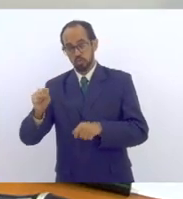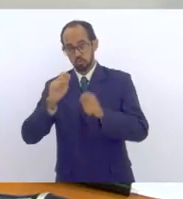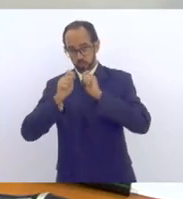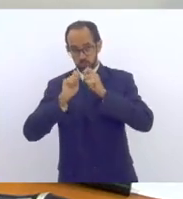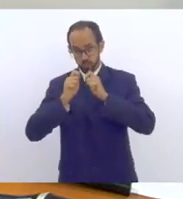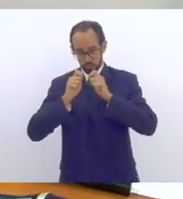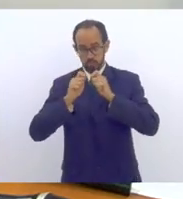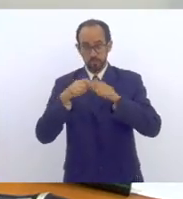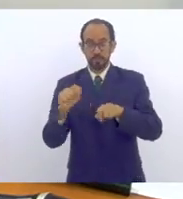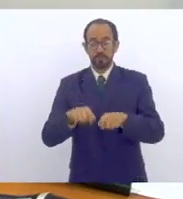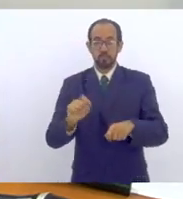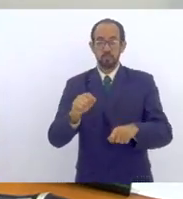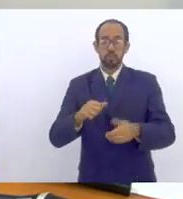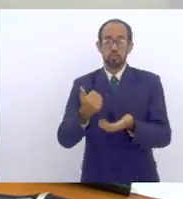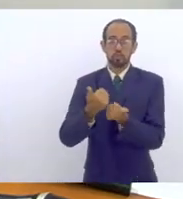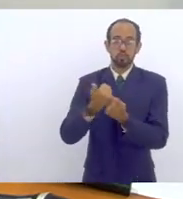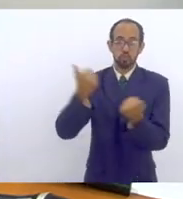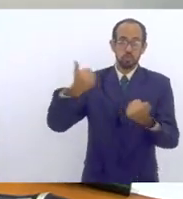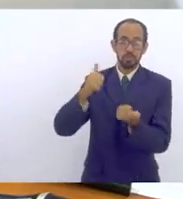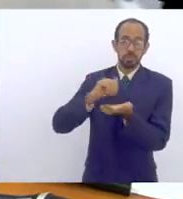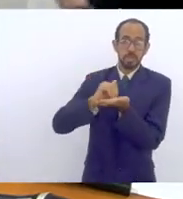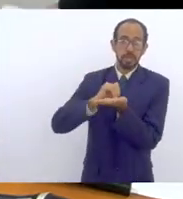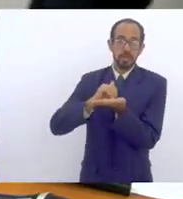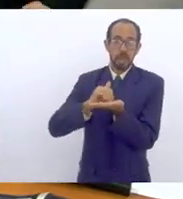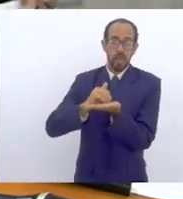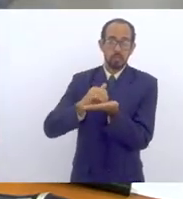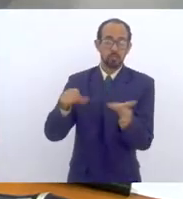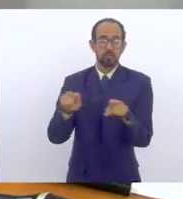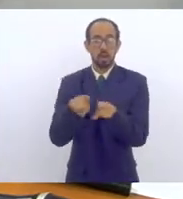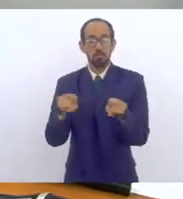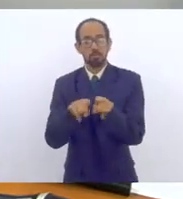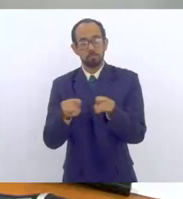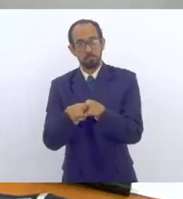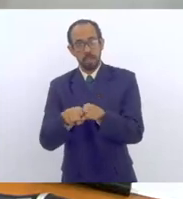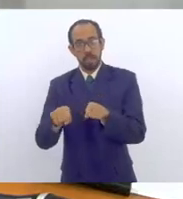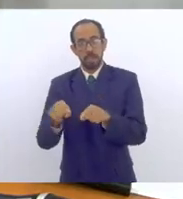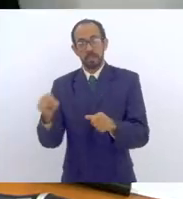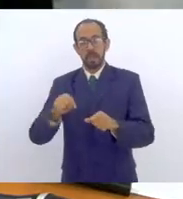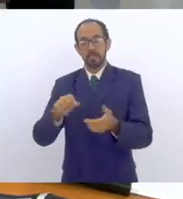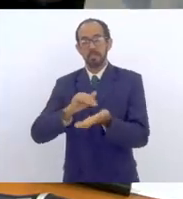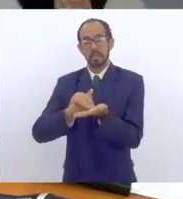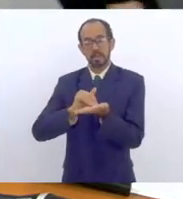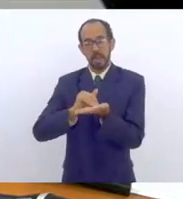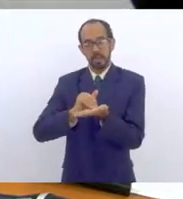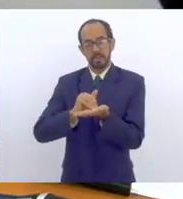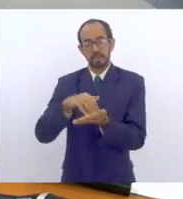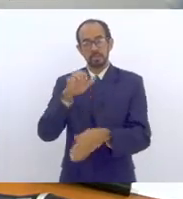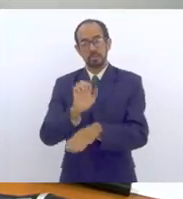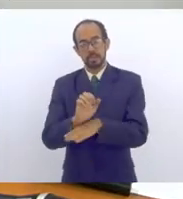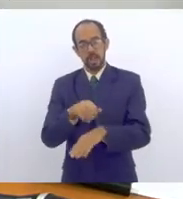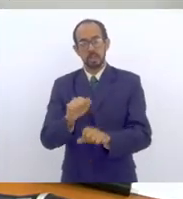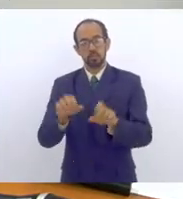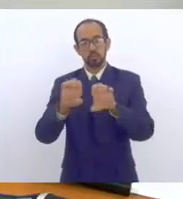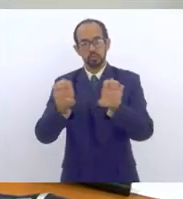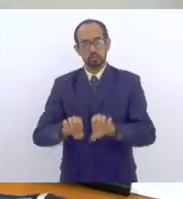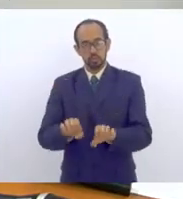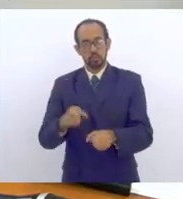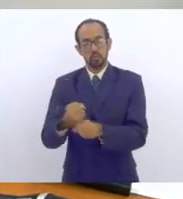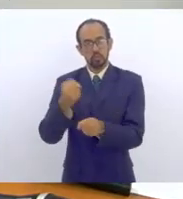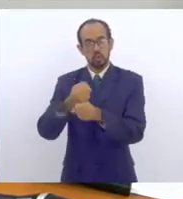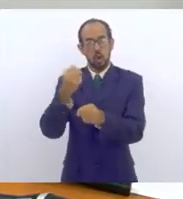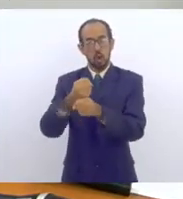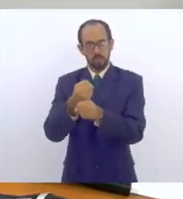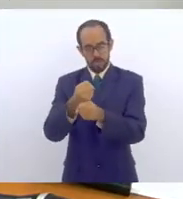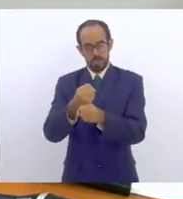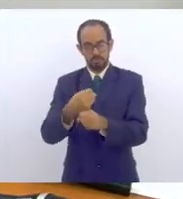subsecretário de comunicação e relações institucionais da Secretaria de Estado de infraestrutura e obras onde